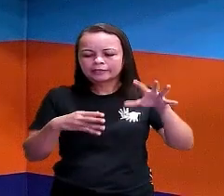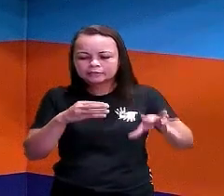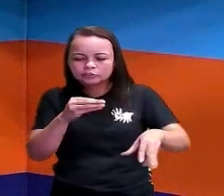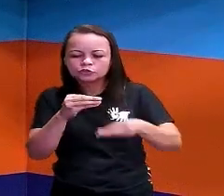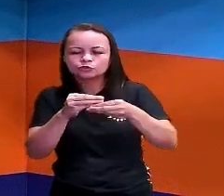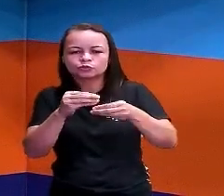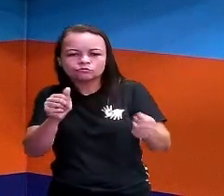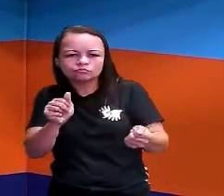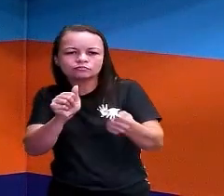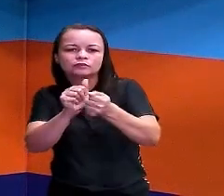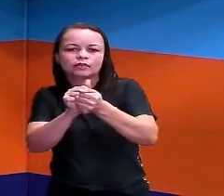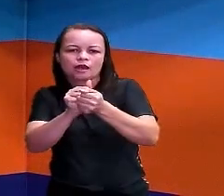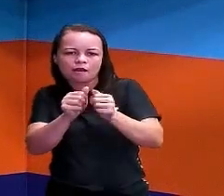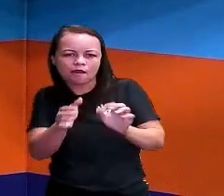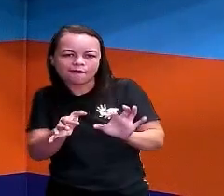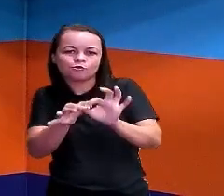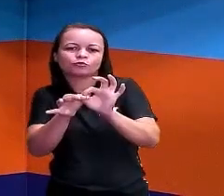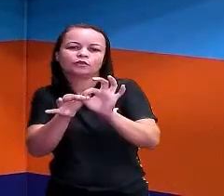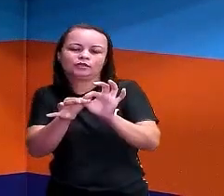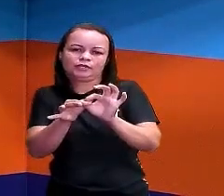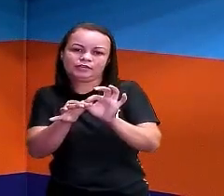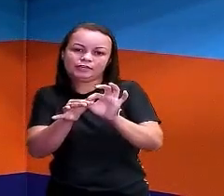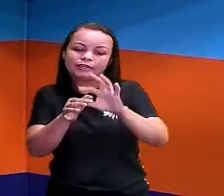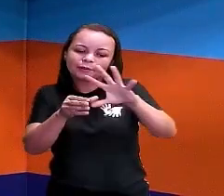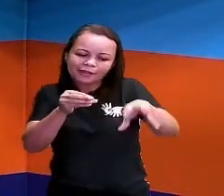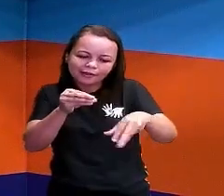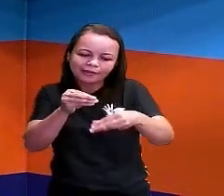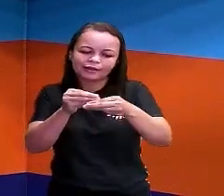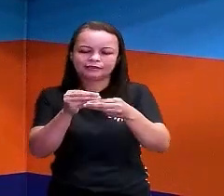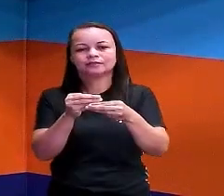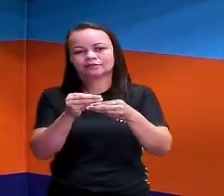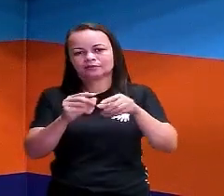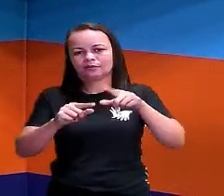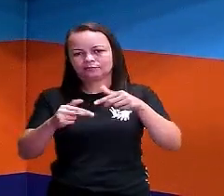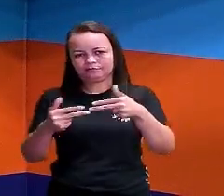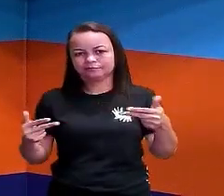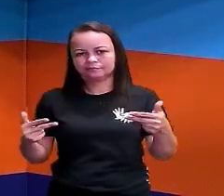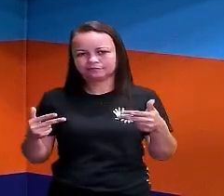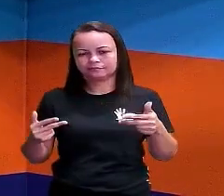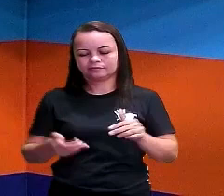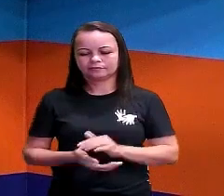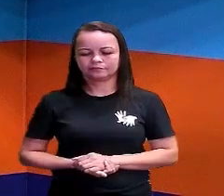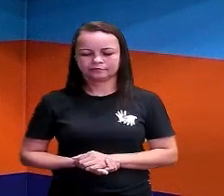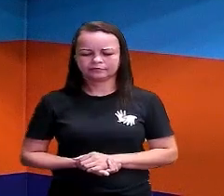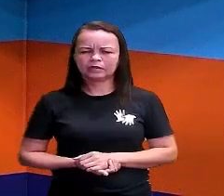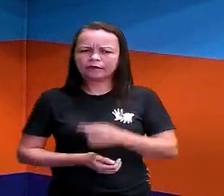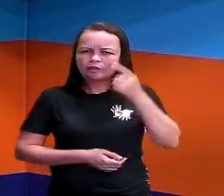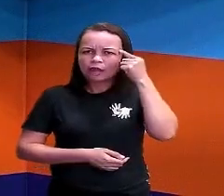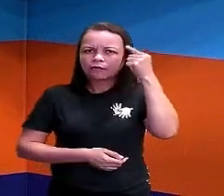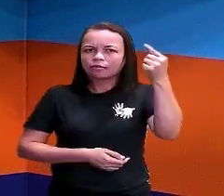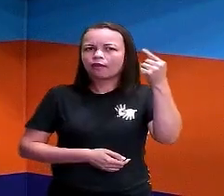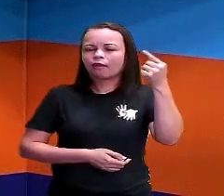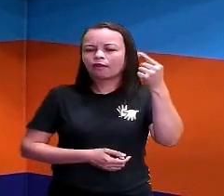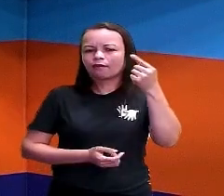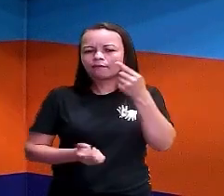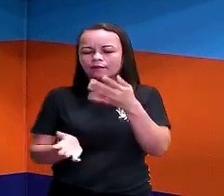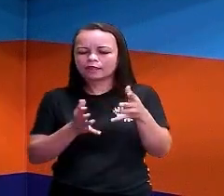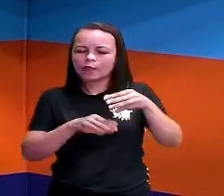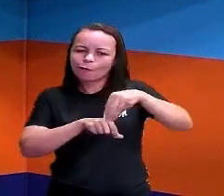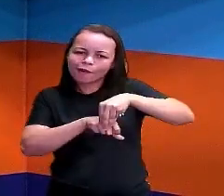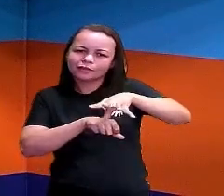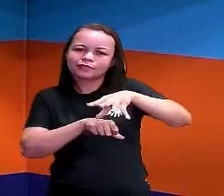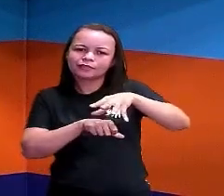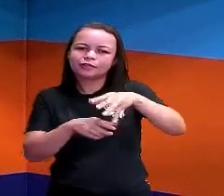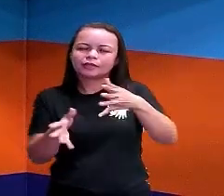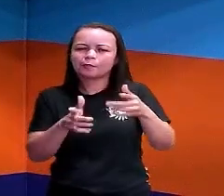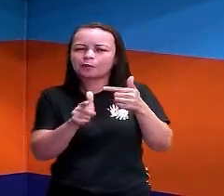adicionar, reunir e acrescentar os elementos. Então, teve essa ideia, é até uma dica para a